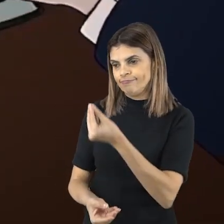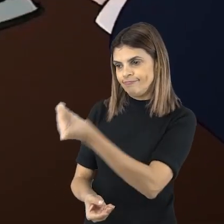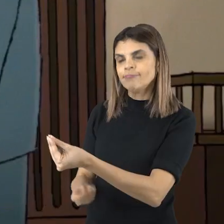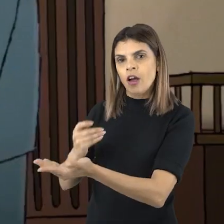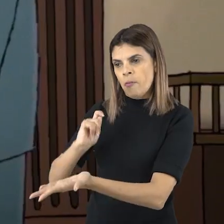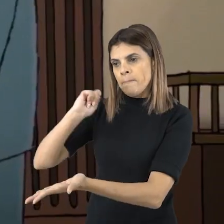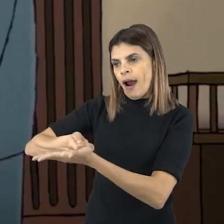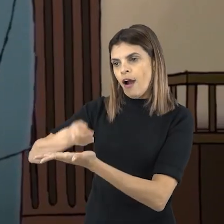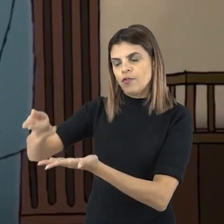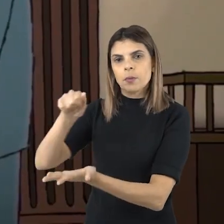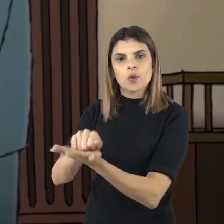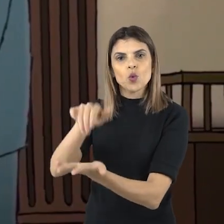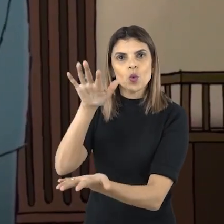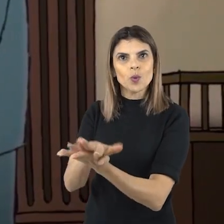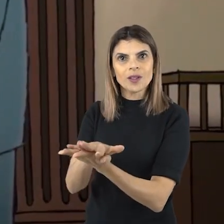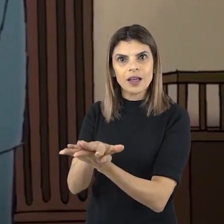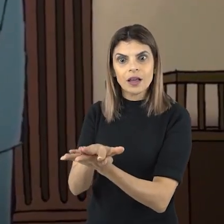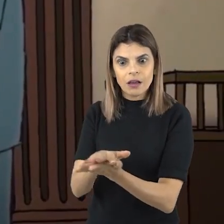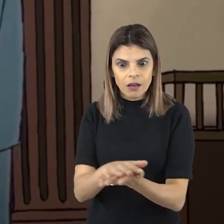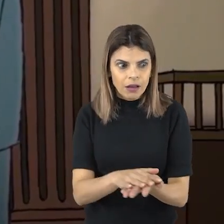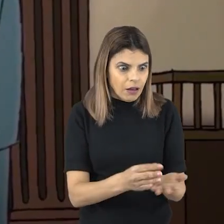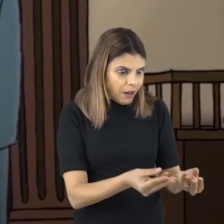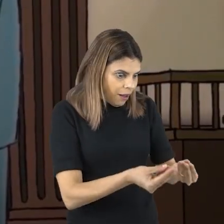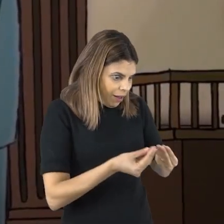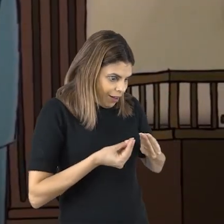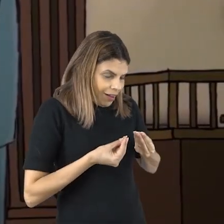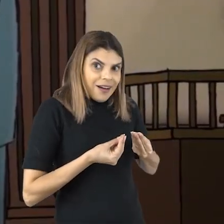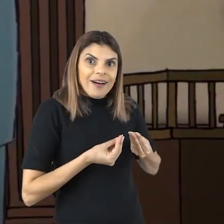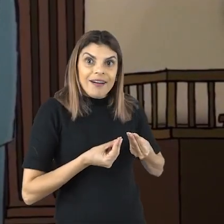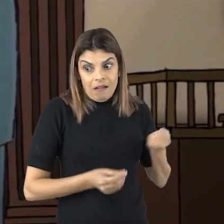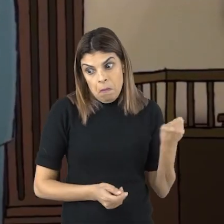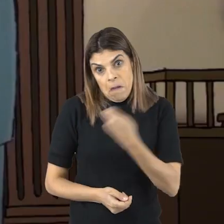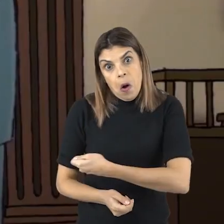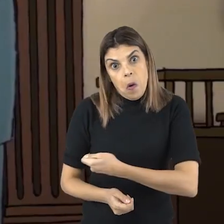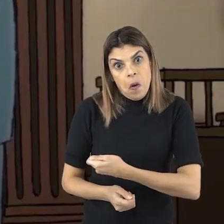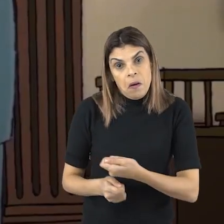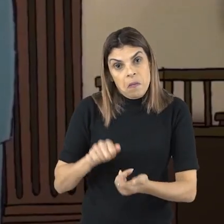cheque cobrindo o valor da multa. Ele mesmo pagou a multa.